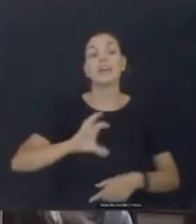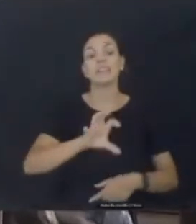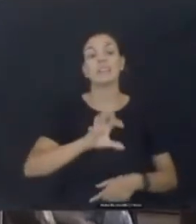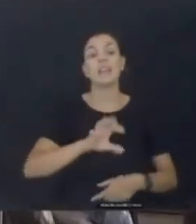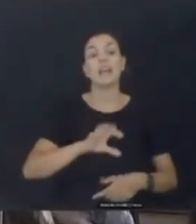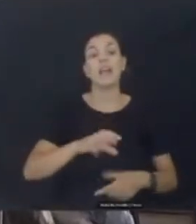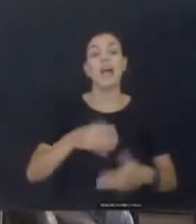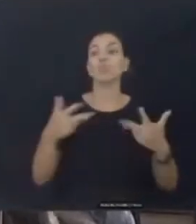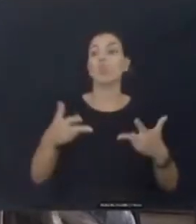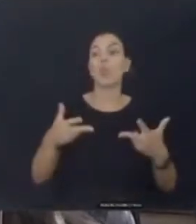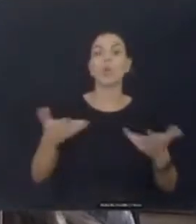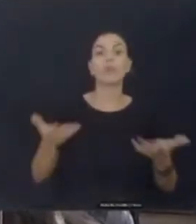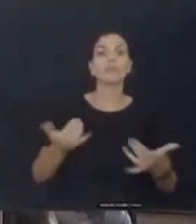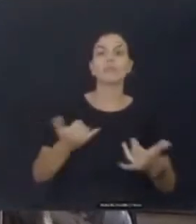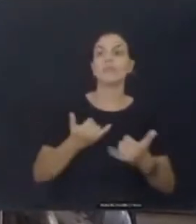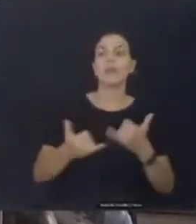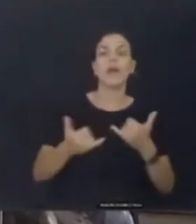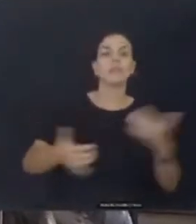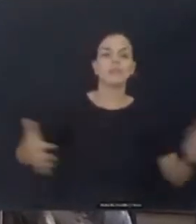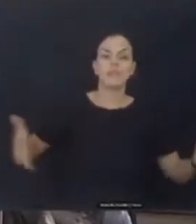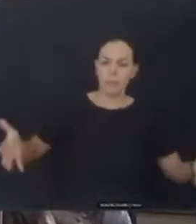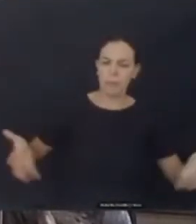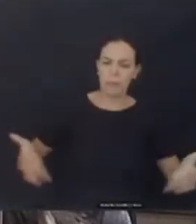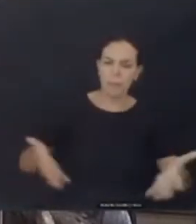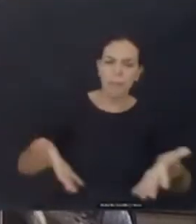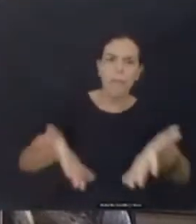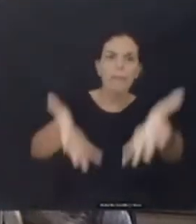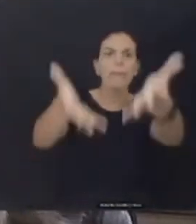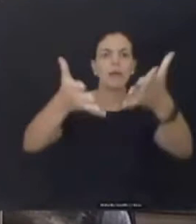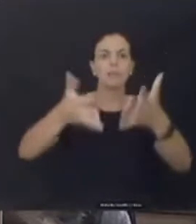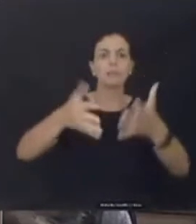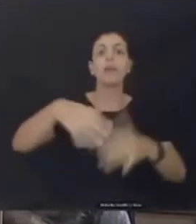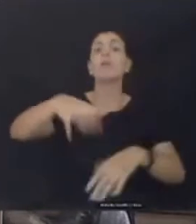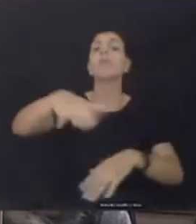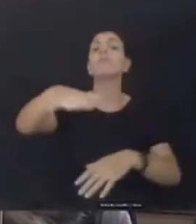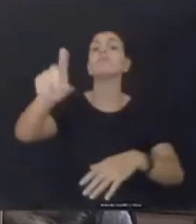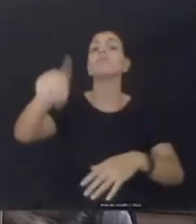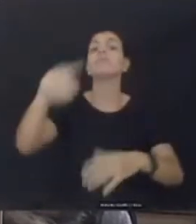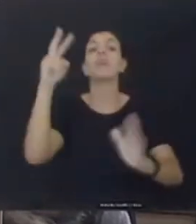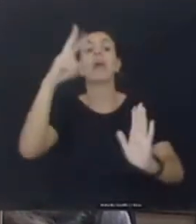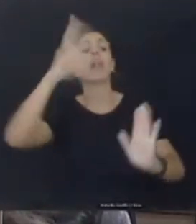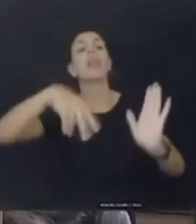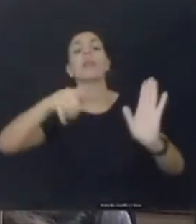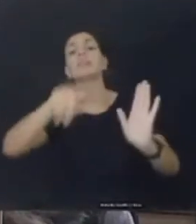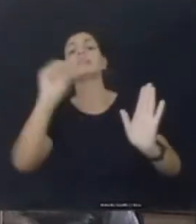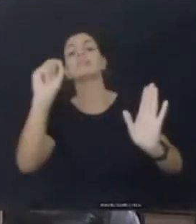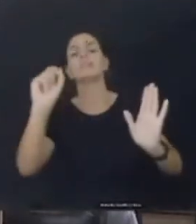goela abaixo. Leia aí e decida. Não é a melhor política.